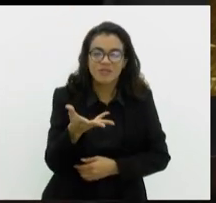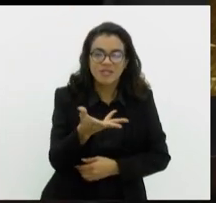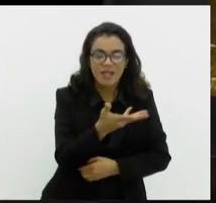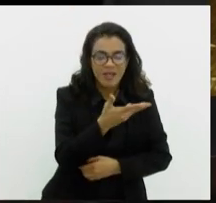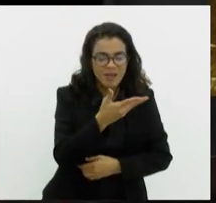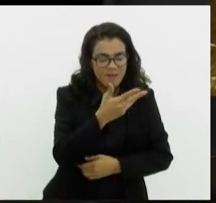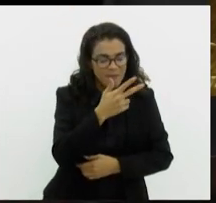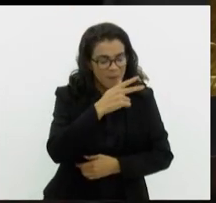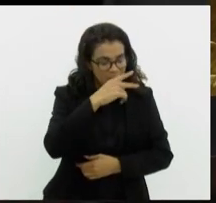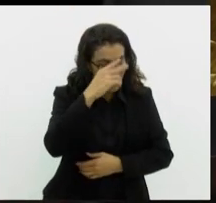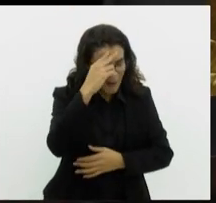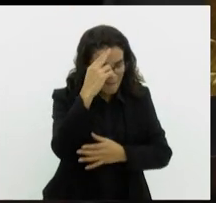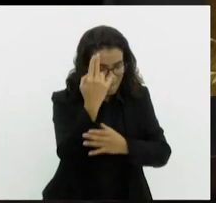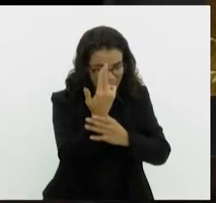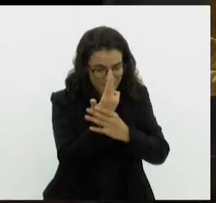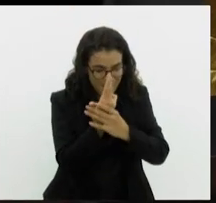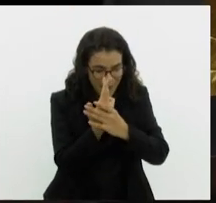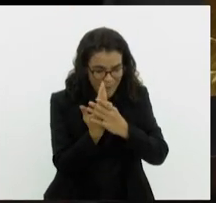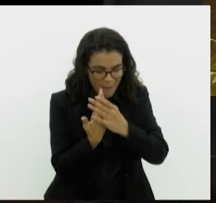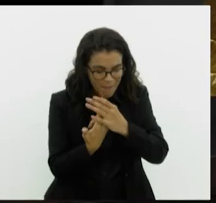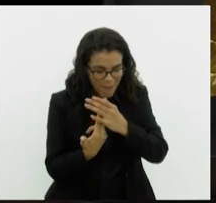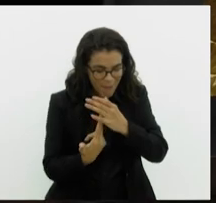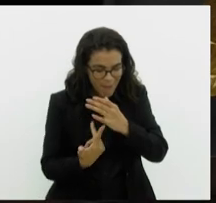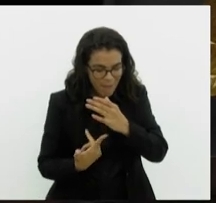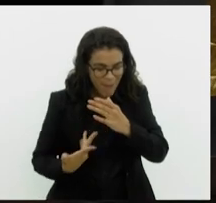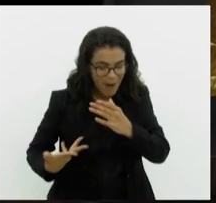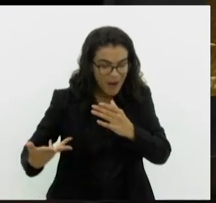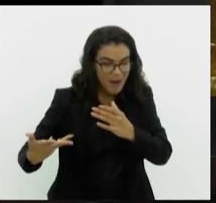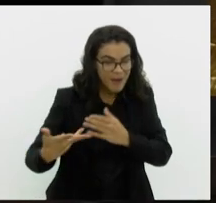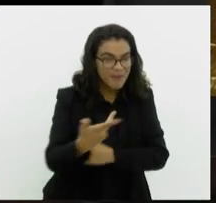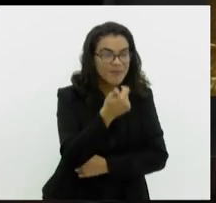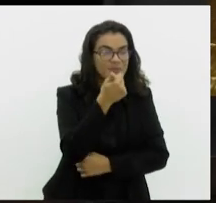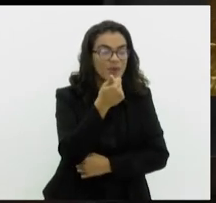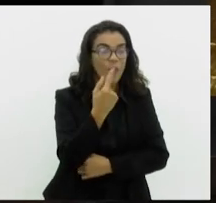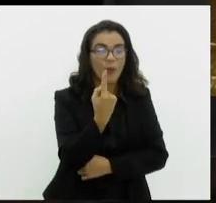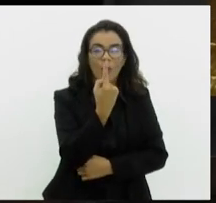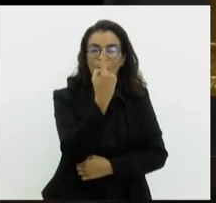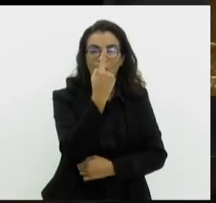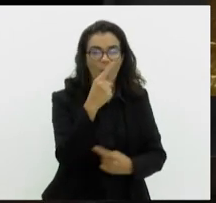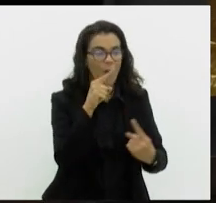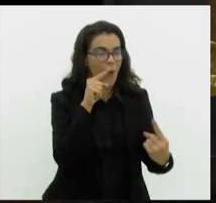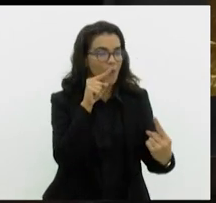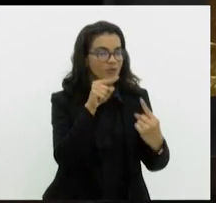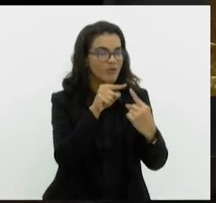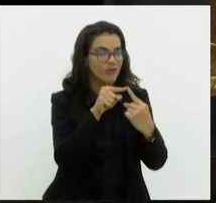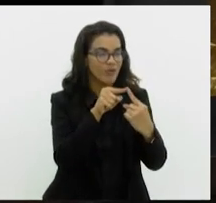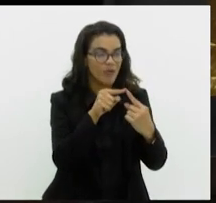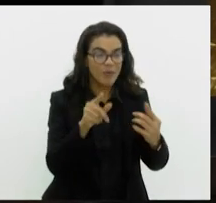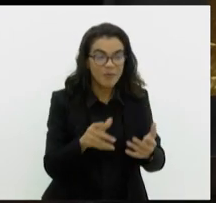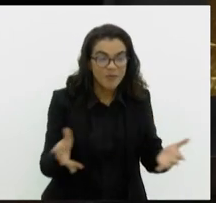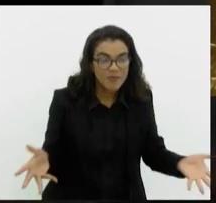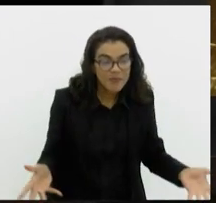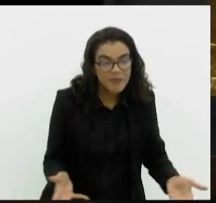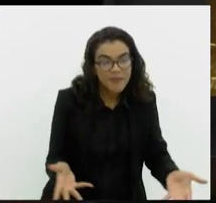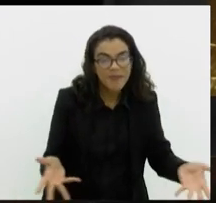navega por eles com muita fluidez e com uma única finalidade, a de estimular a